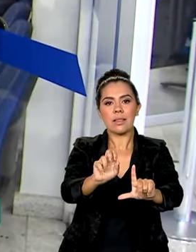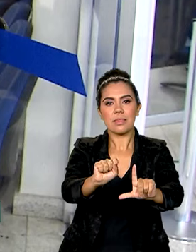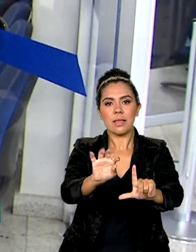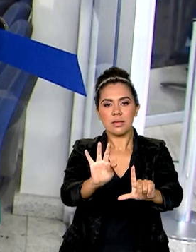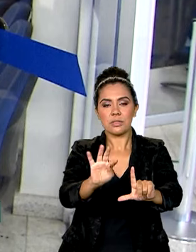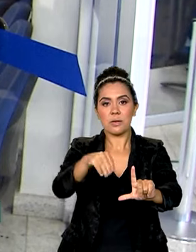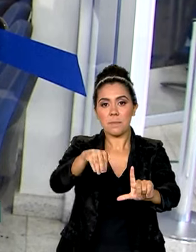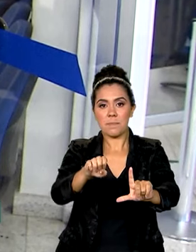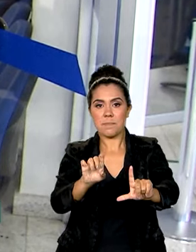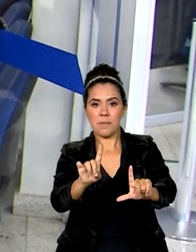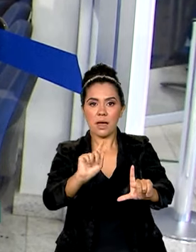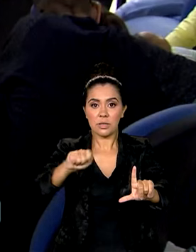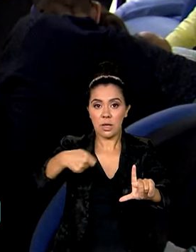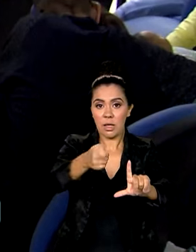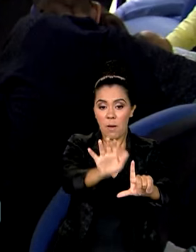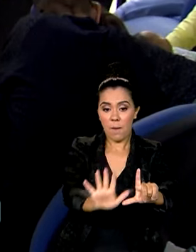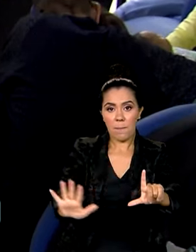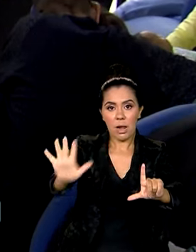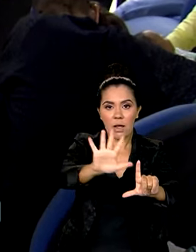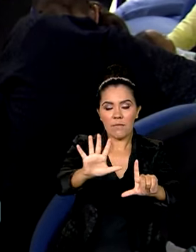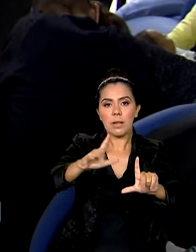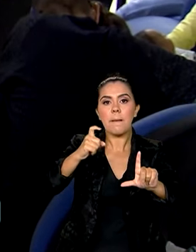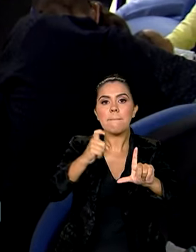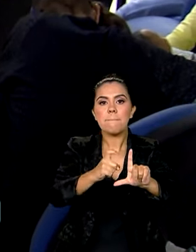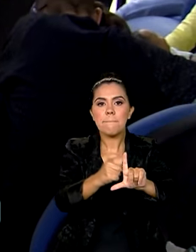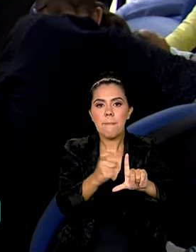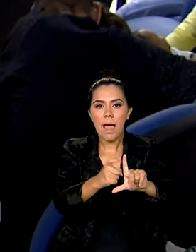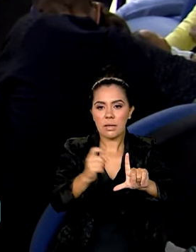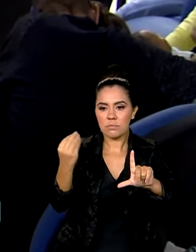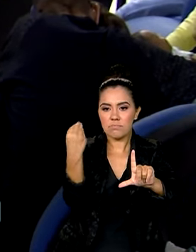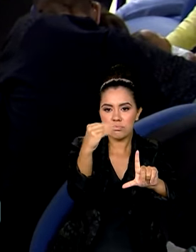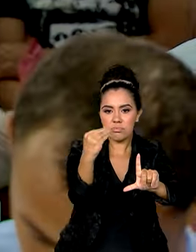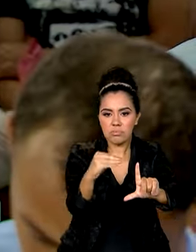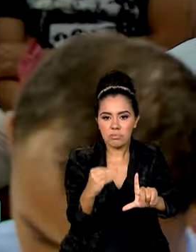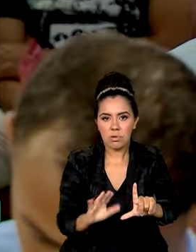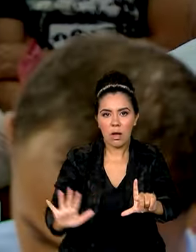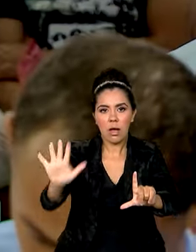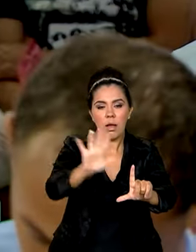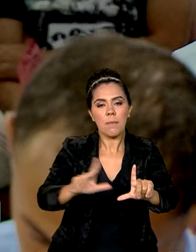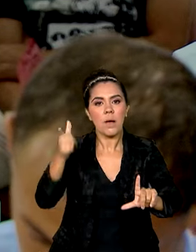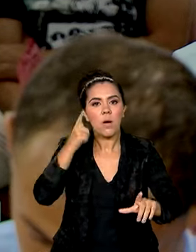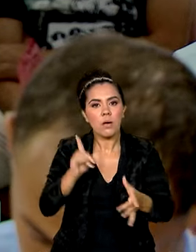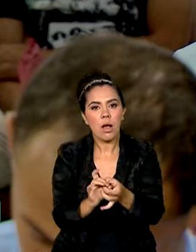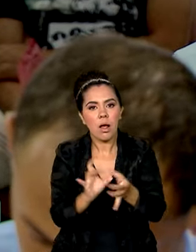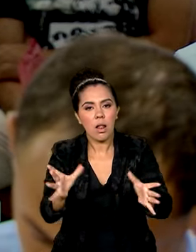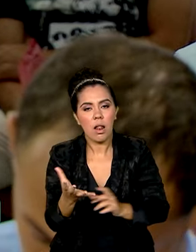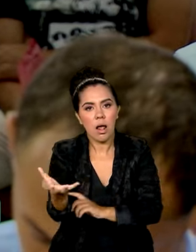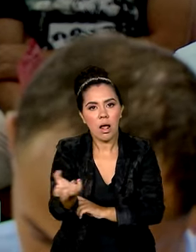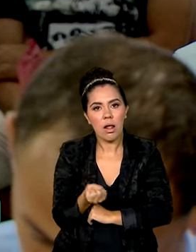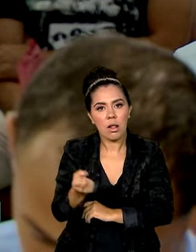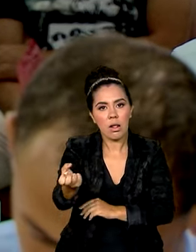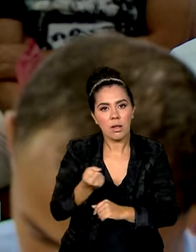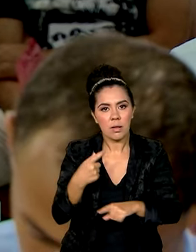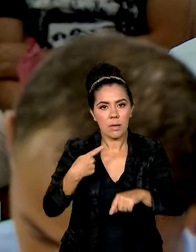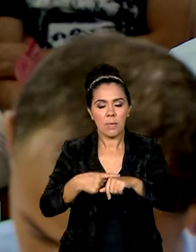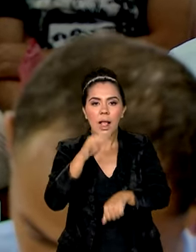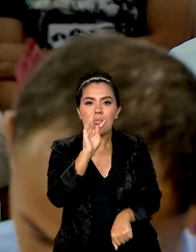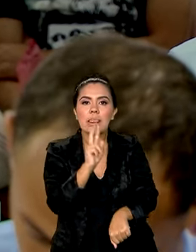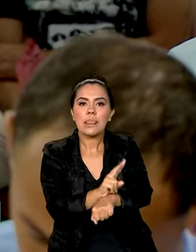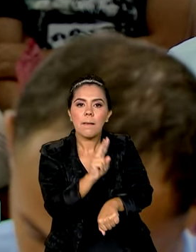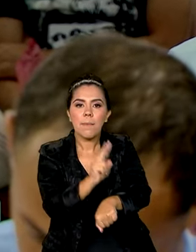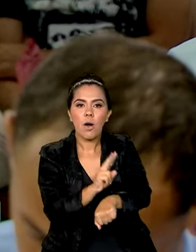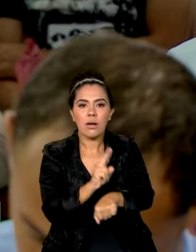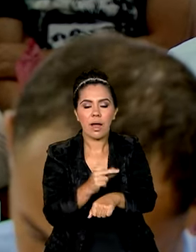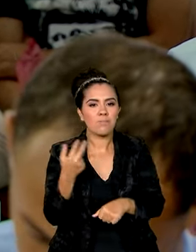análise de documentação médica para concessão de benefício por incapacidade temporária, o